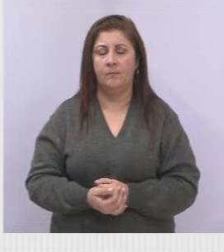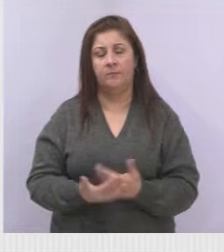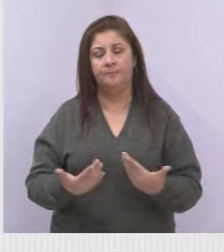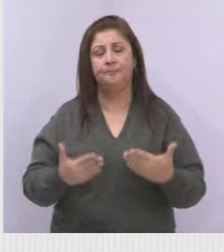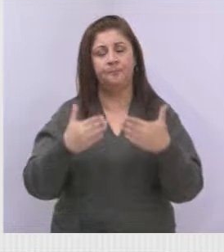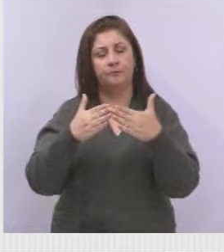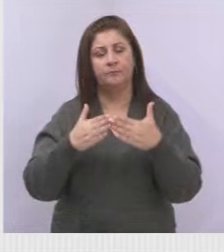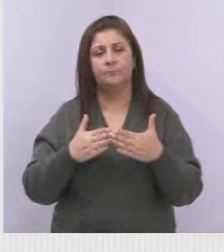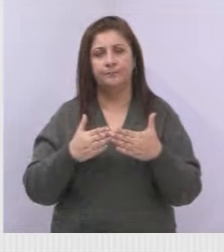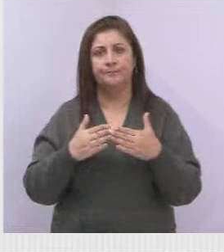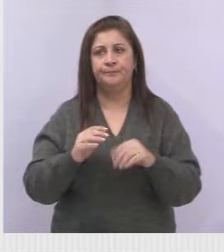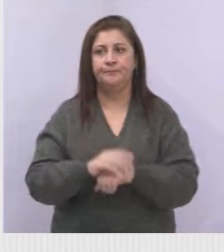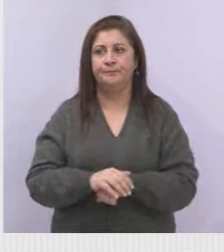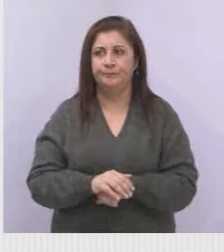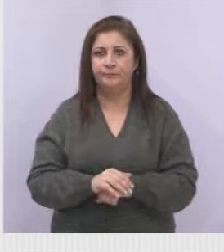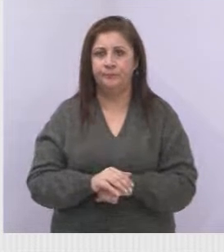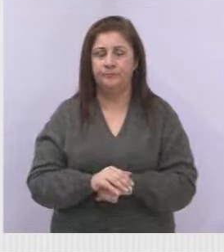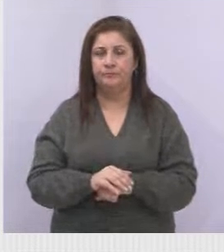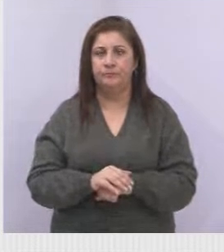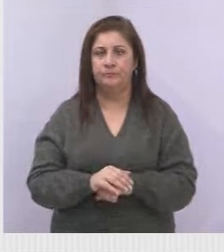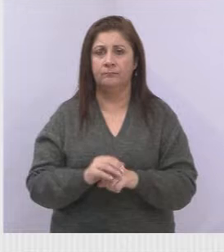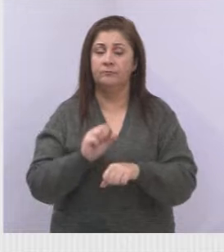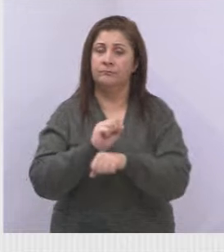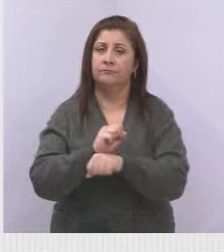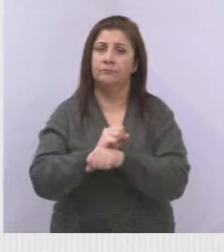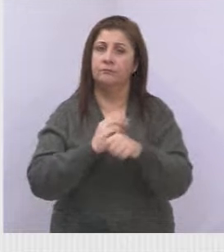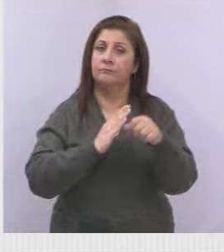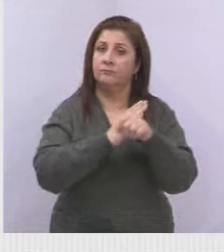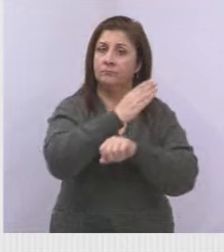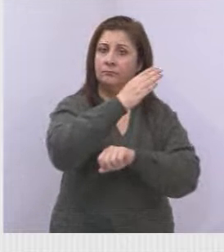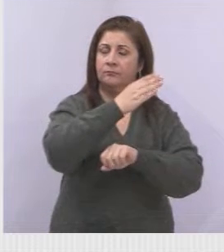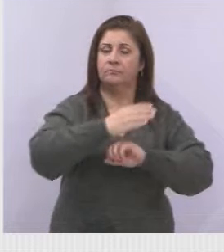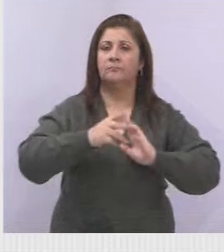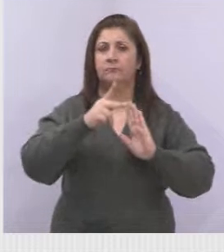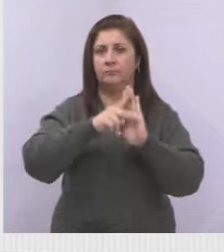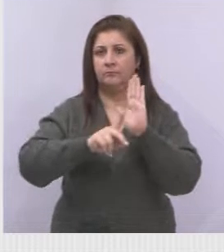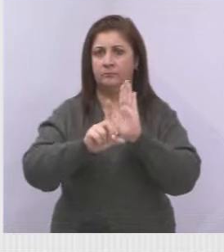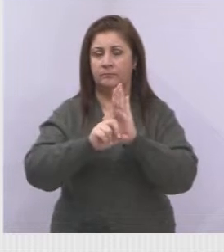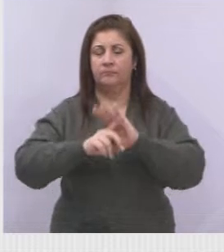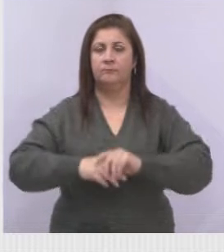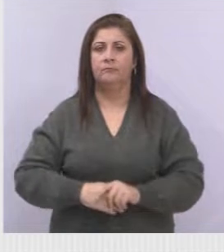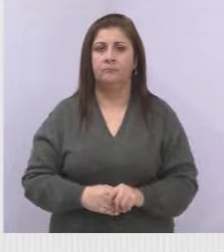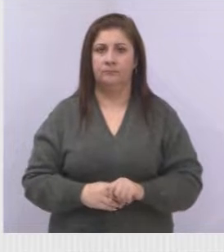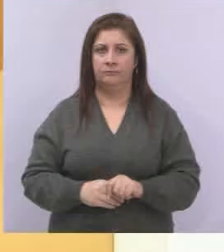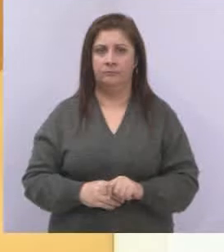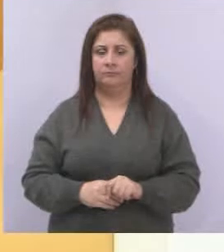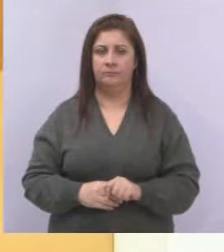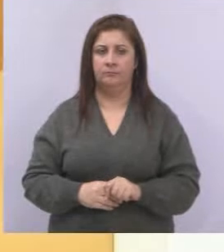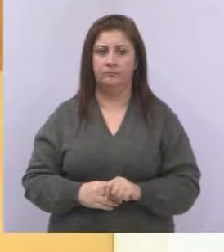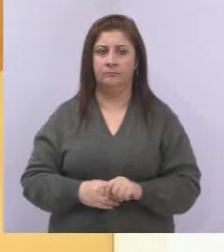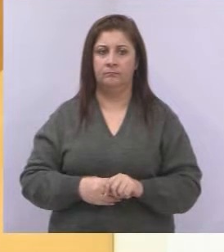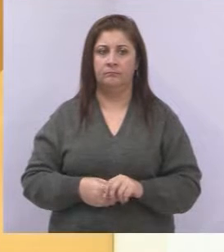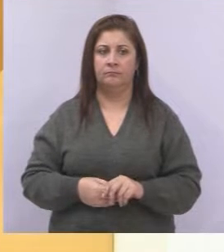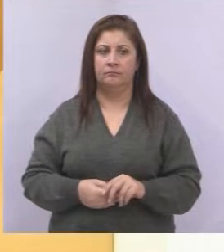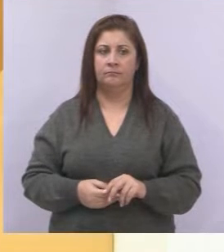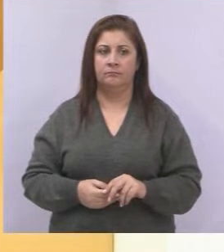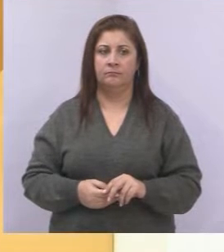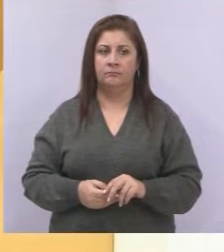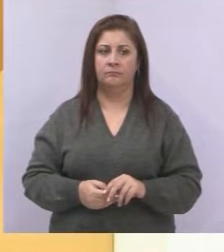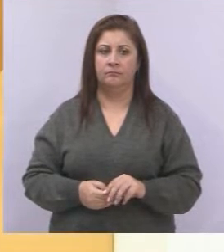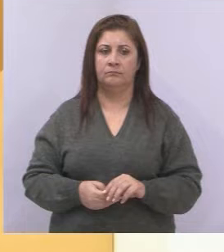nosso pedido da aprovação dos vereadores. E pode voltar para mim?